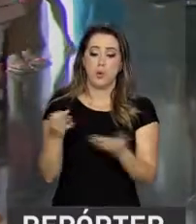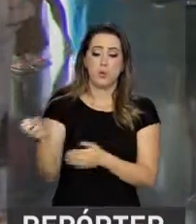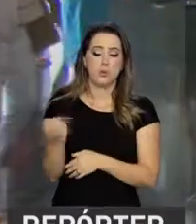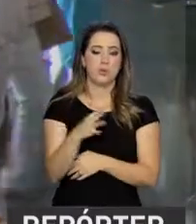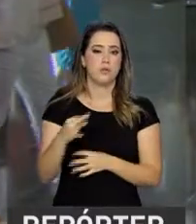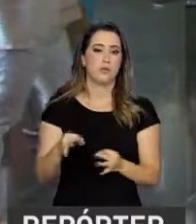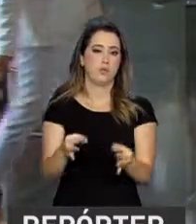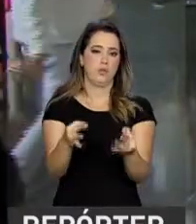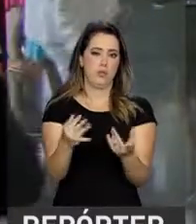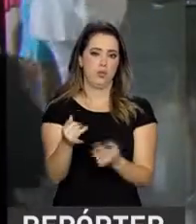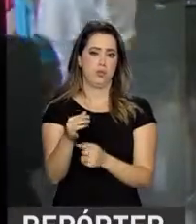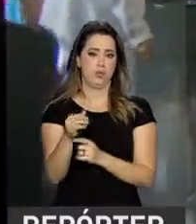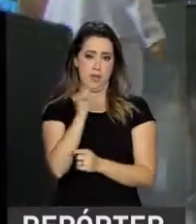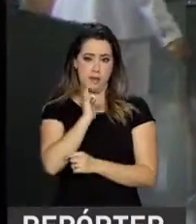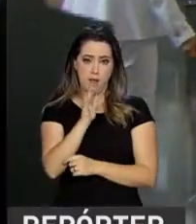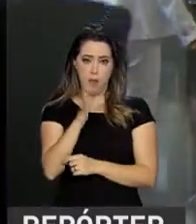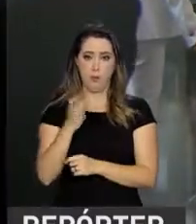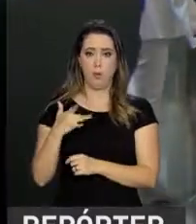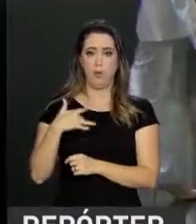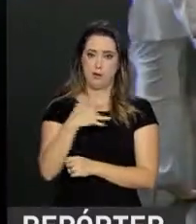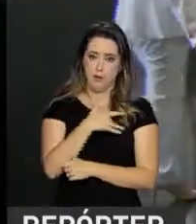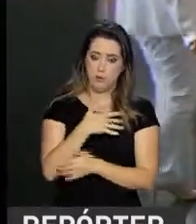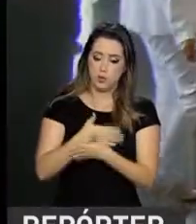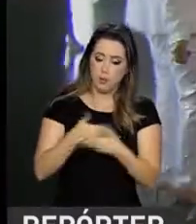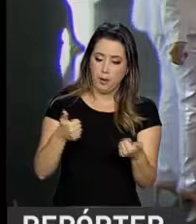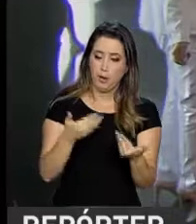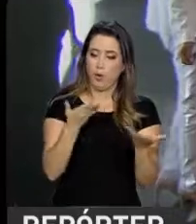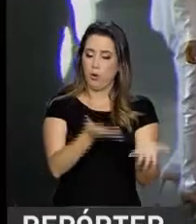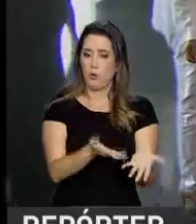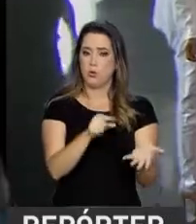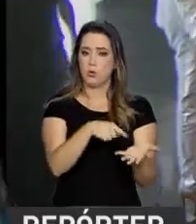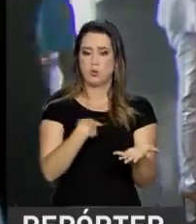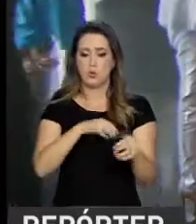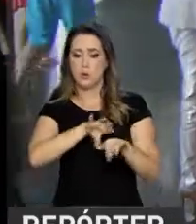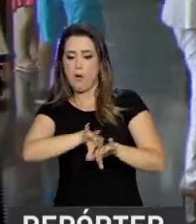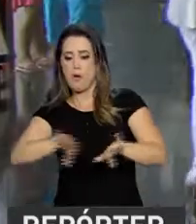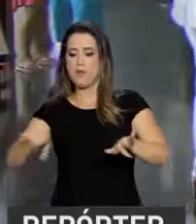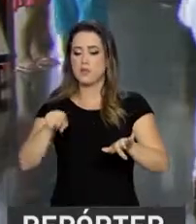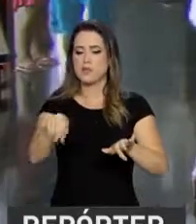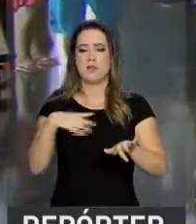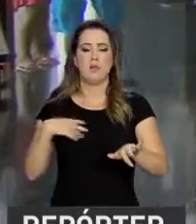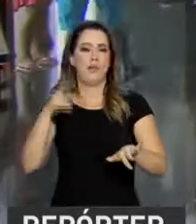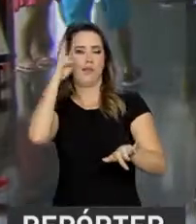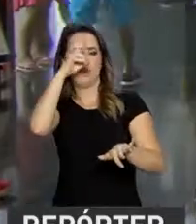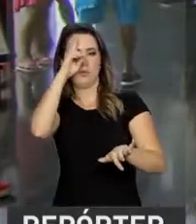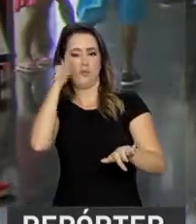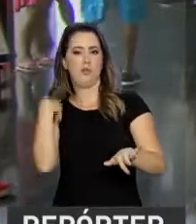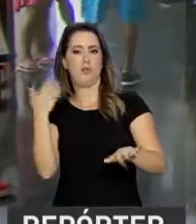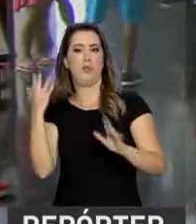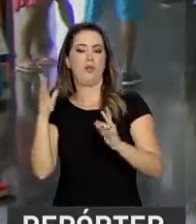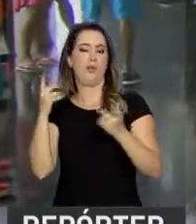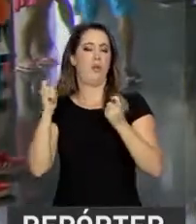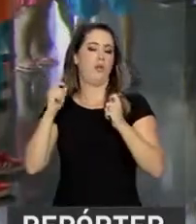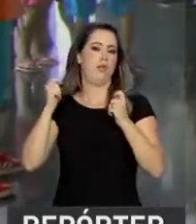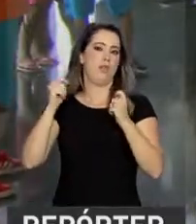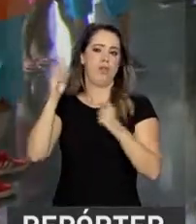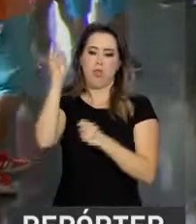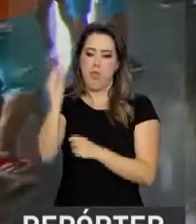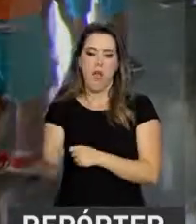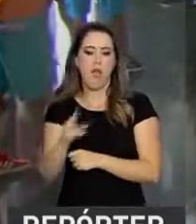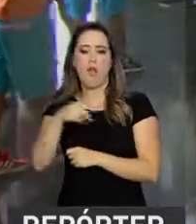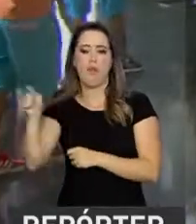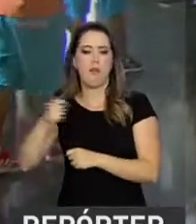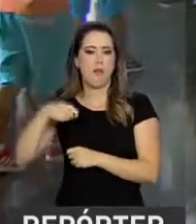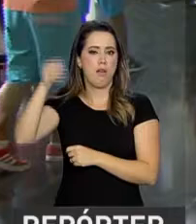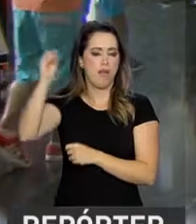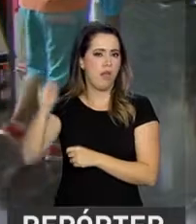saúde, certamente. Mas isso não significa afastar as suas crenças históricas na pagelança, em outras